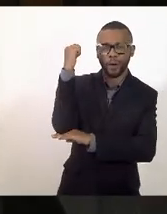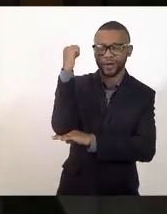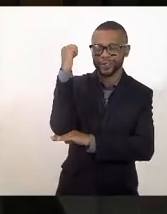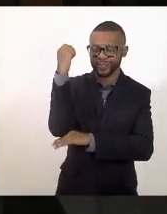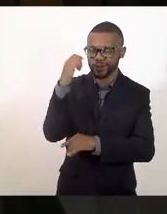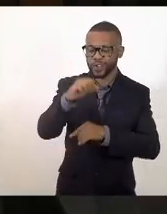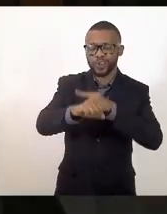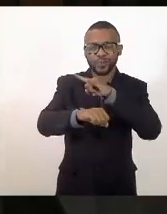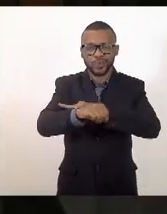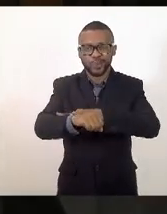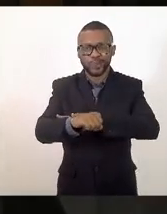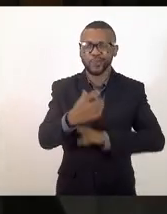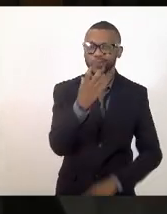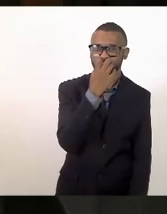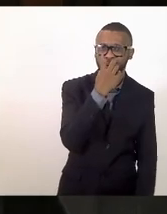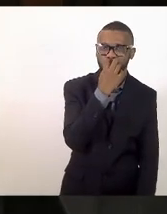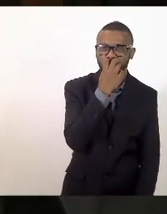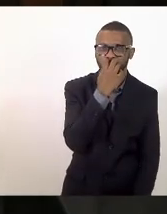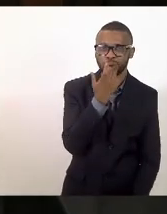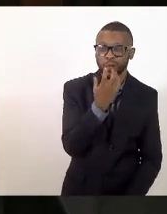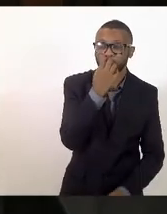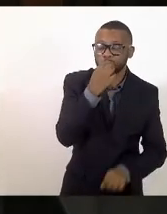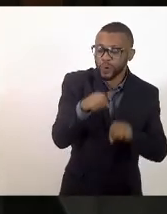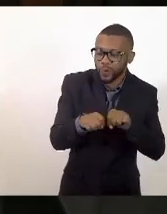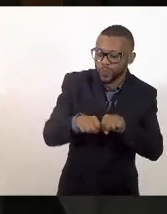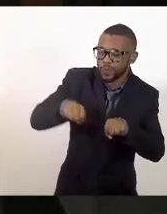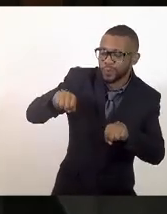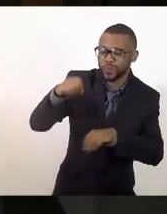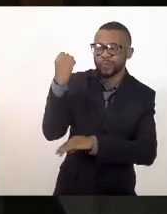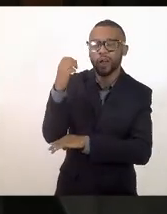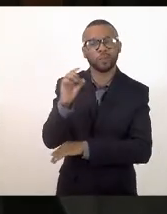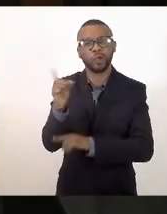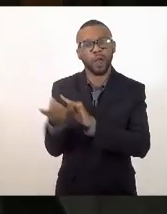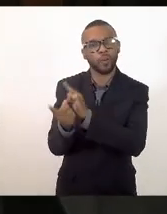se eu questionei os maus gastos, se eu questionei